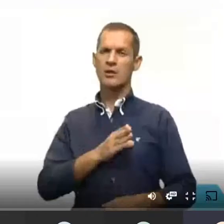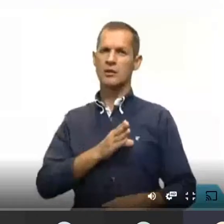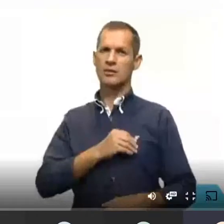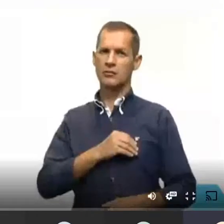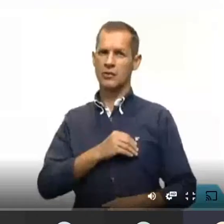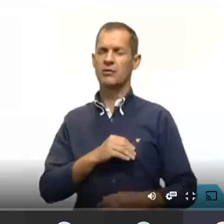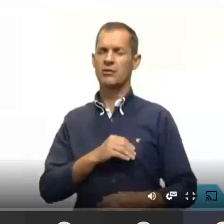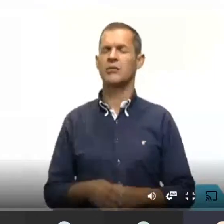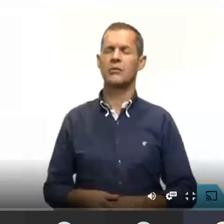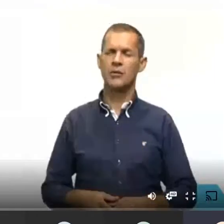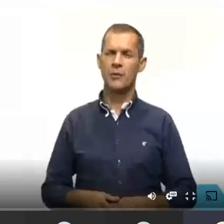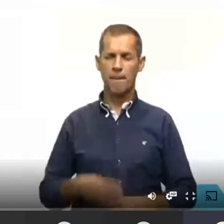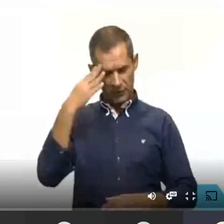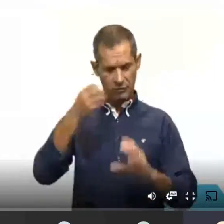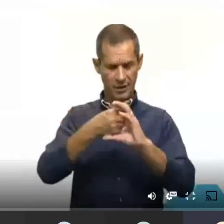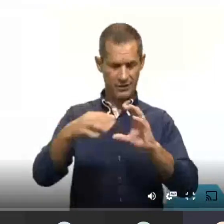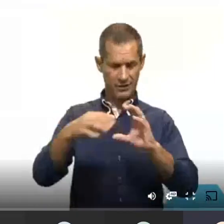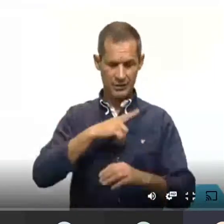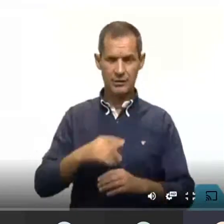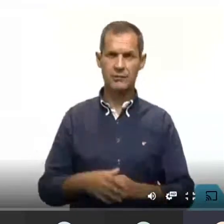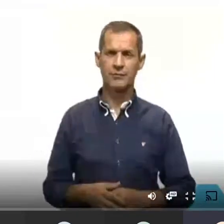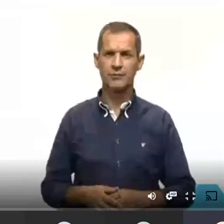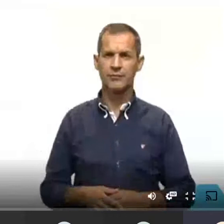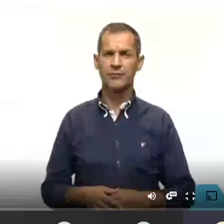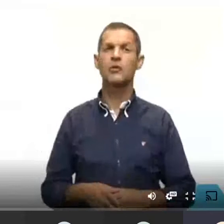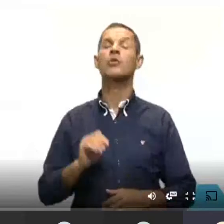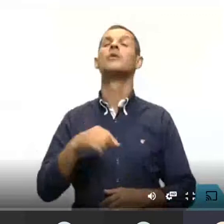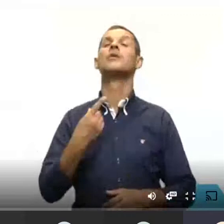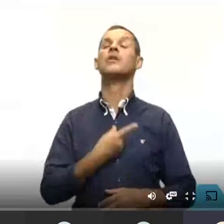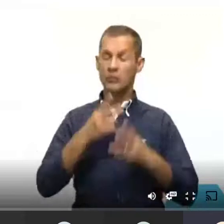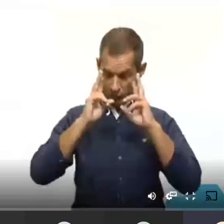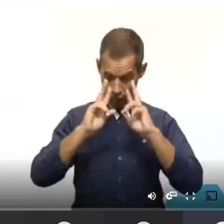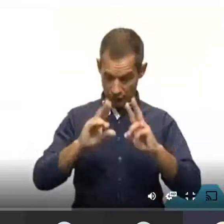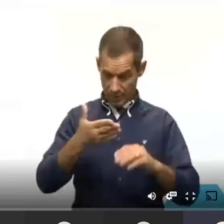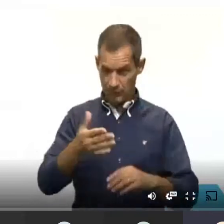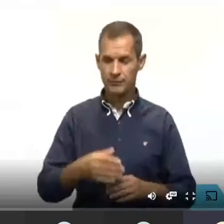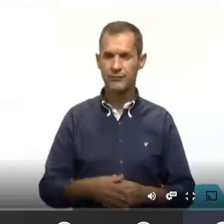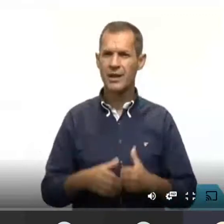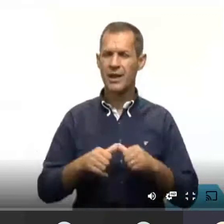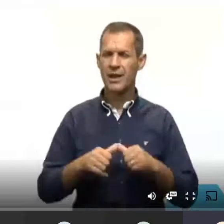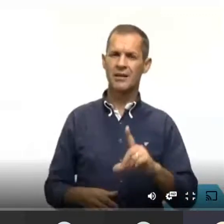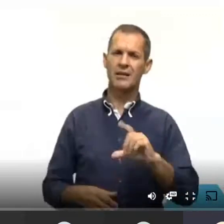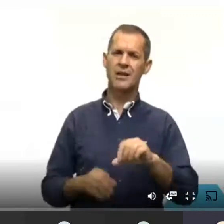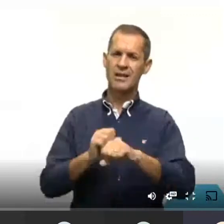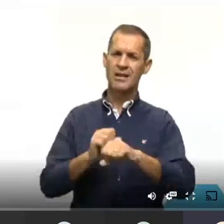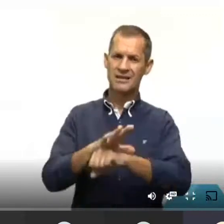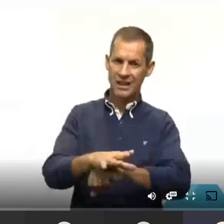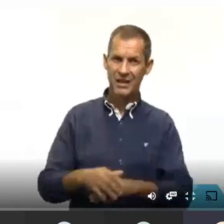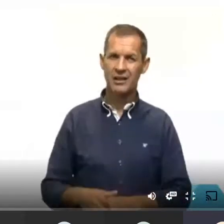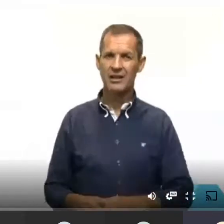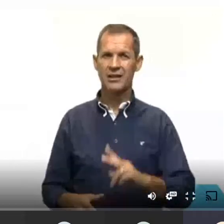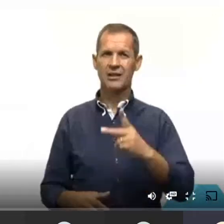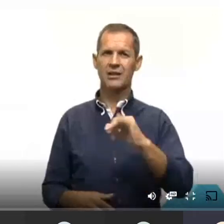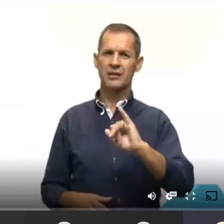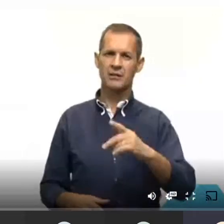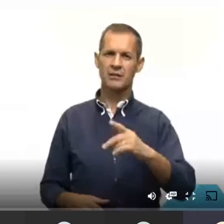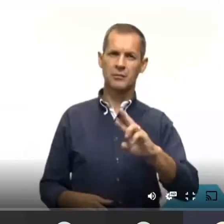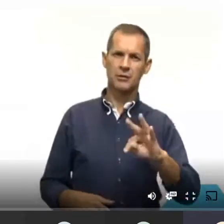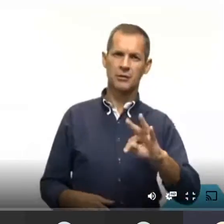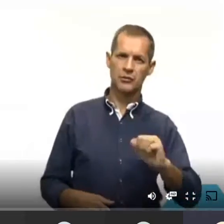agudo do miocárdio. Principais características, né? O que a gente vai observar nessa lâmina?